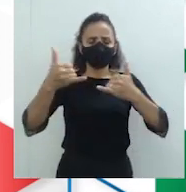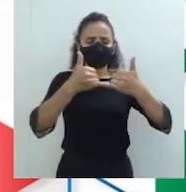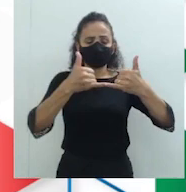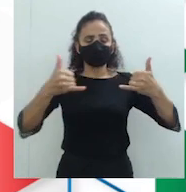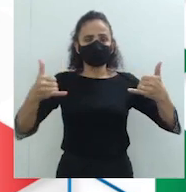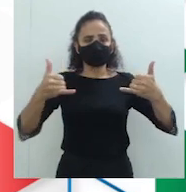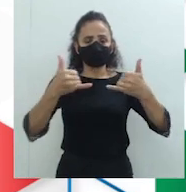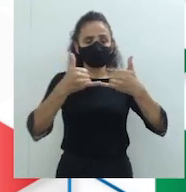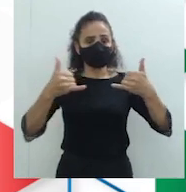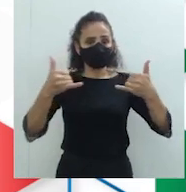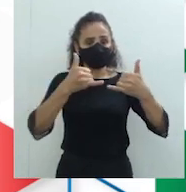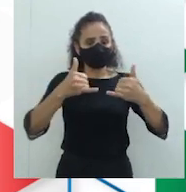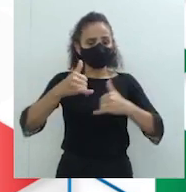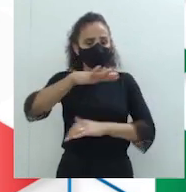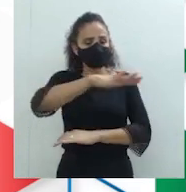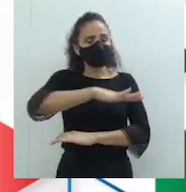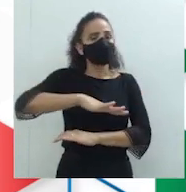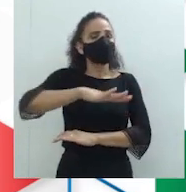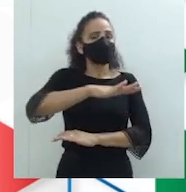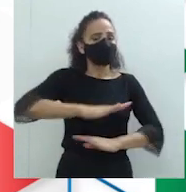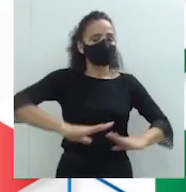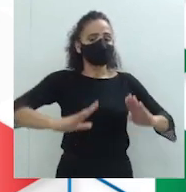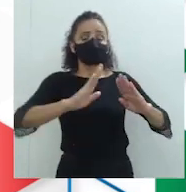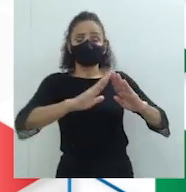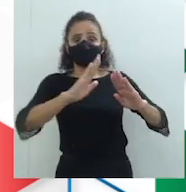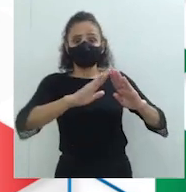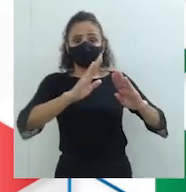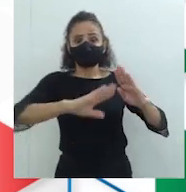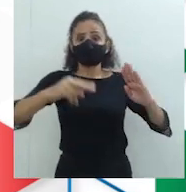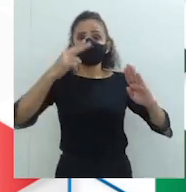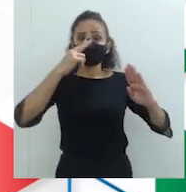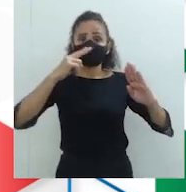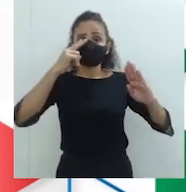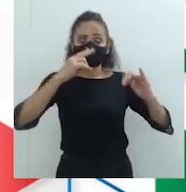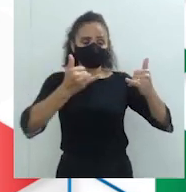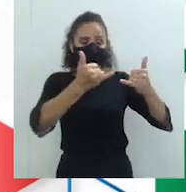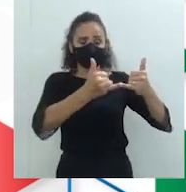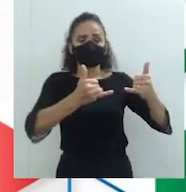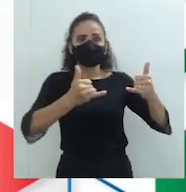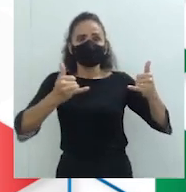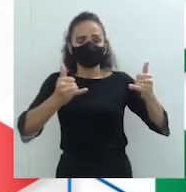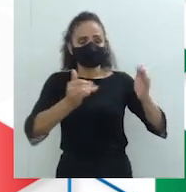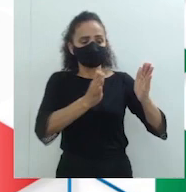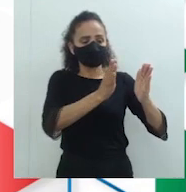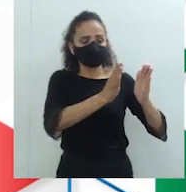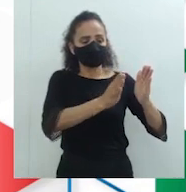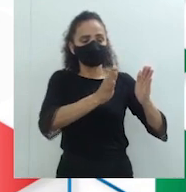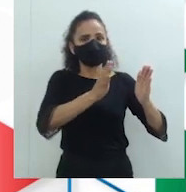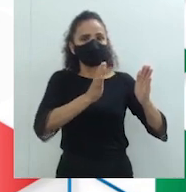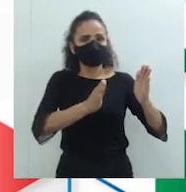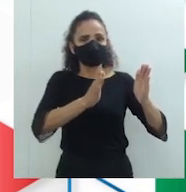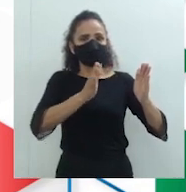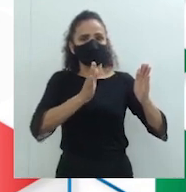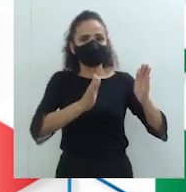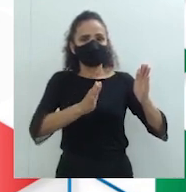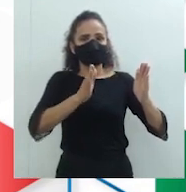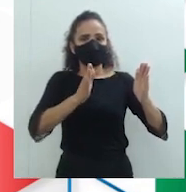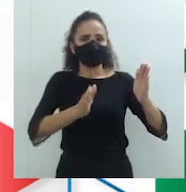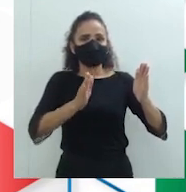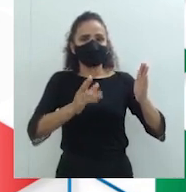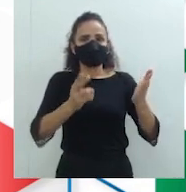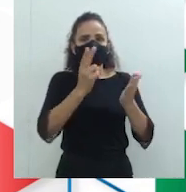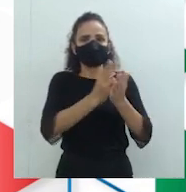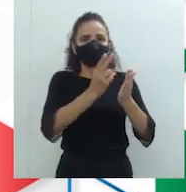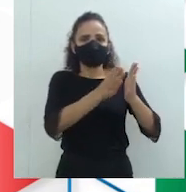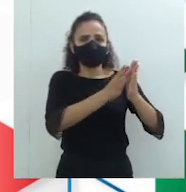partir de um único local, é a mesma corrente elétrica, mas tem a mesma tensão. E aí,